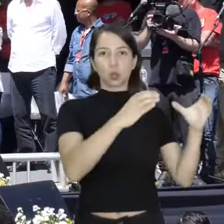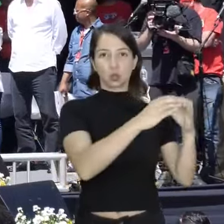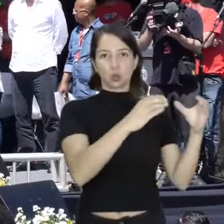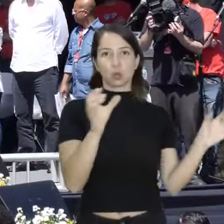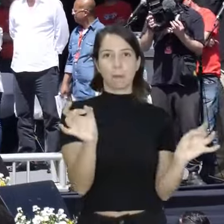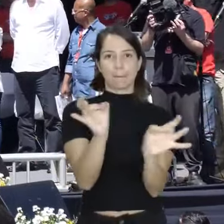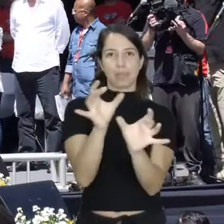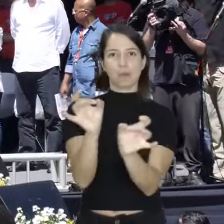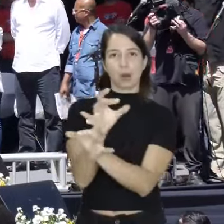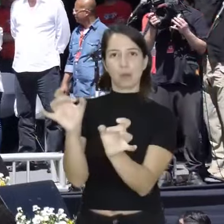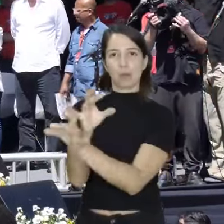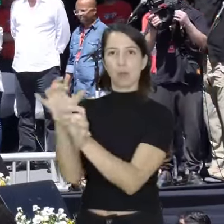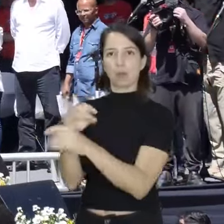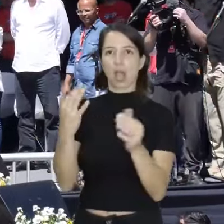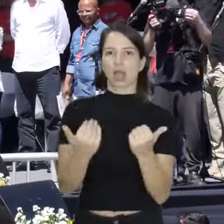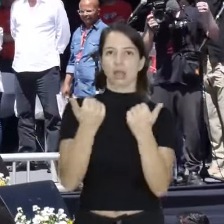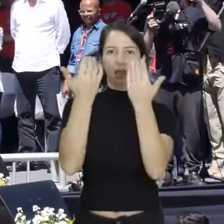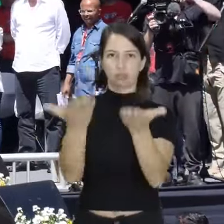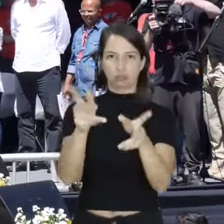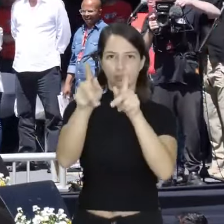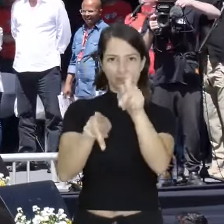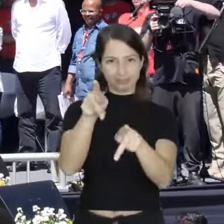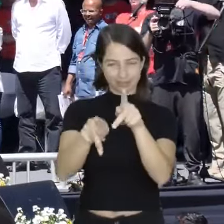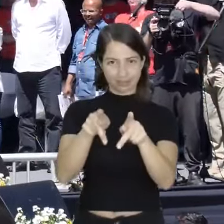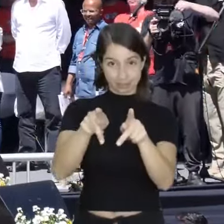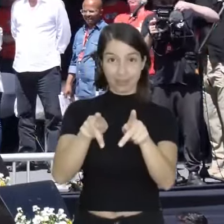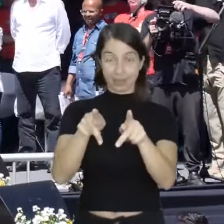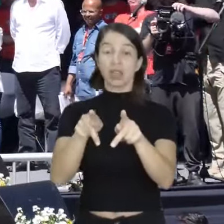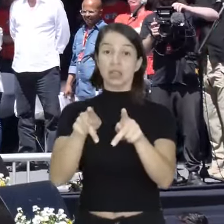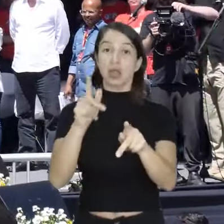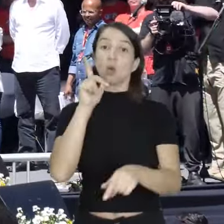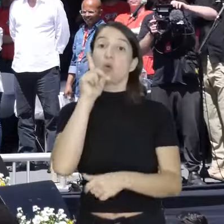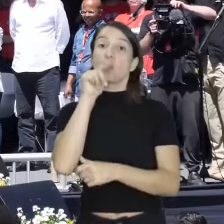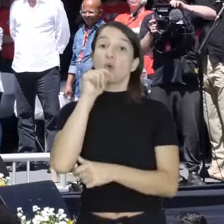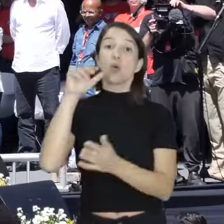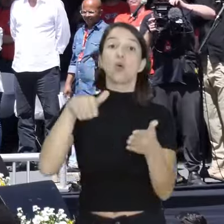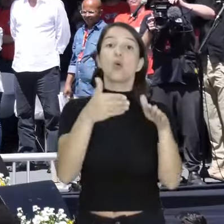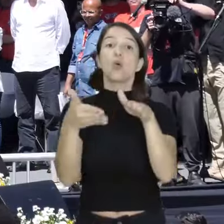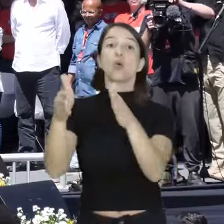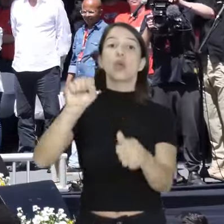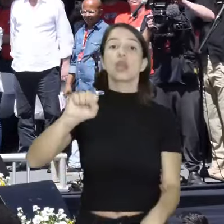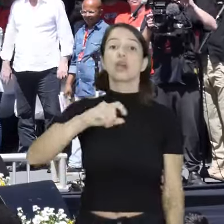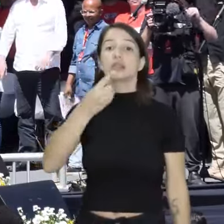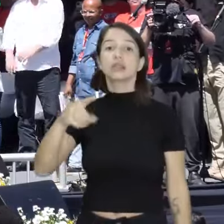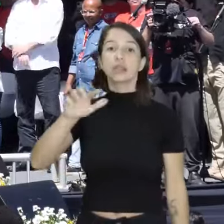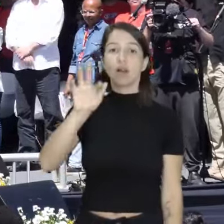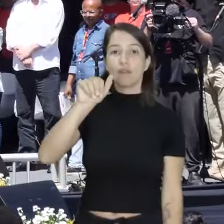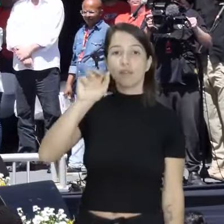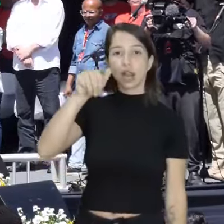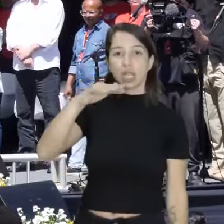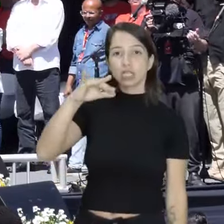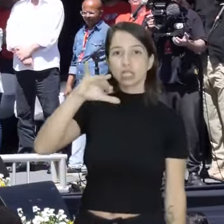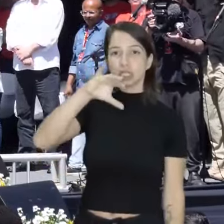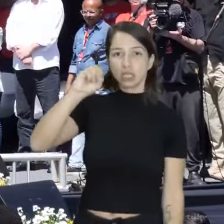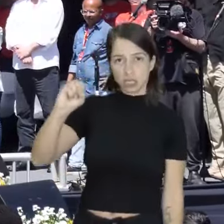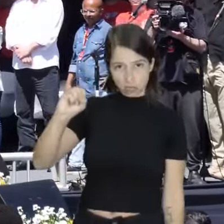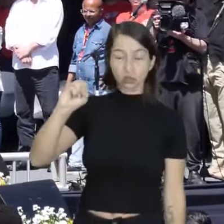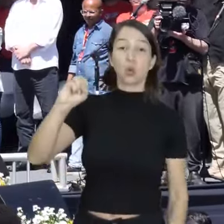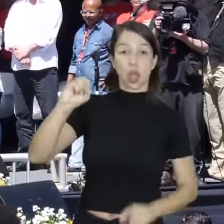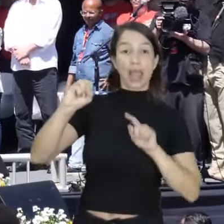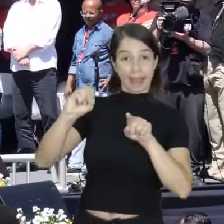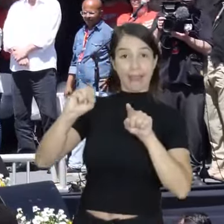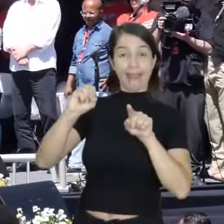88%. O golpista fez 7% e ele fez 3% e colocou na televisão que foi